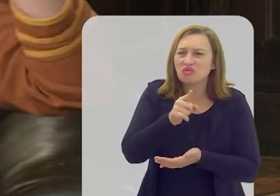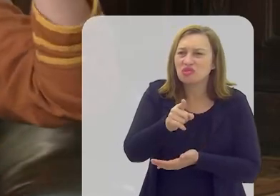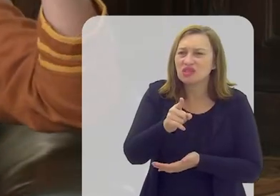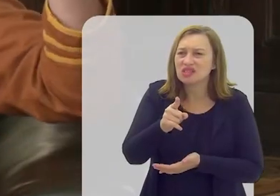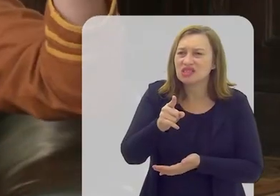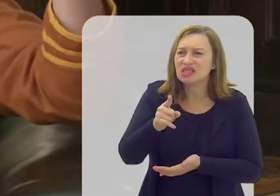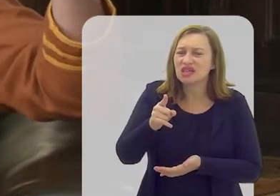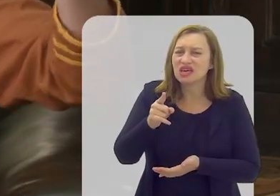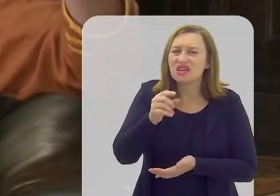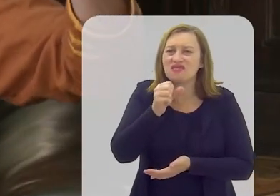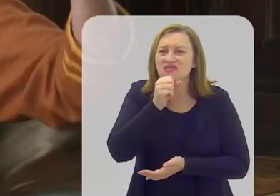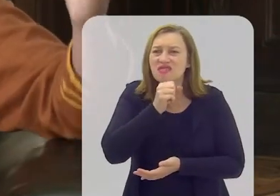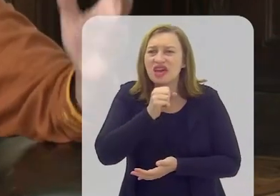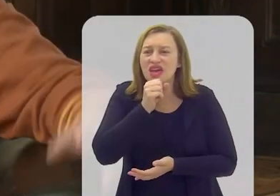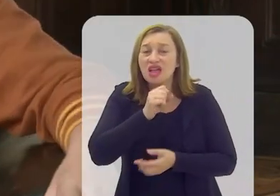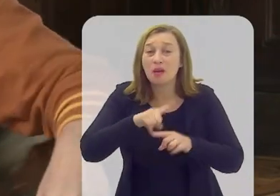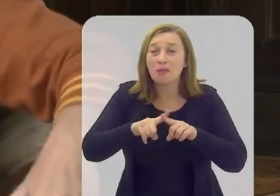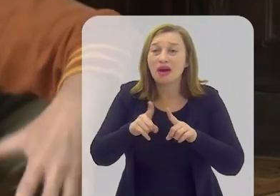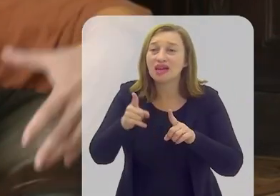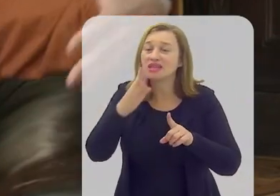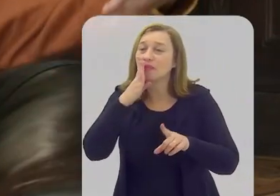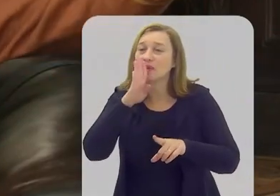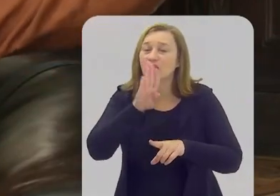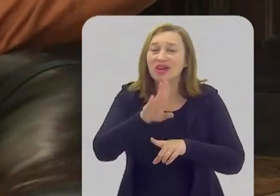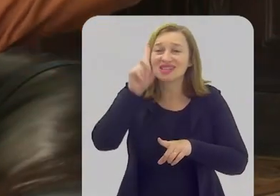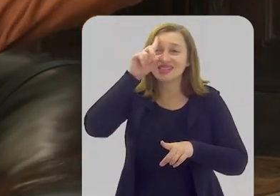a promessa